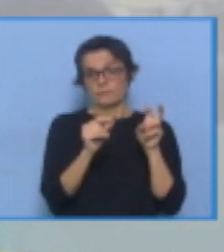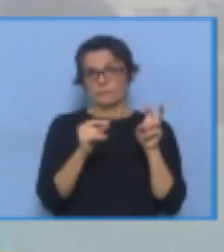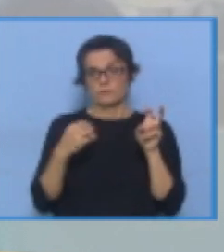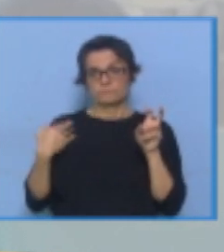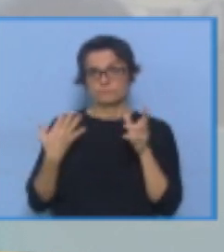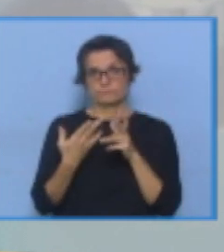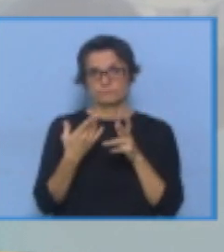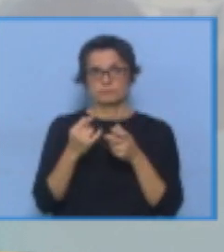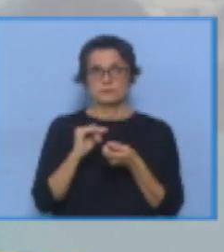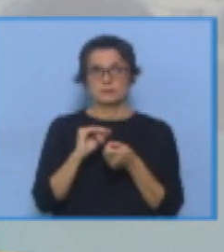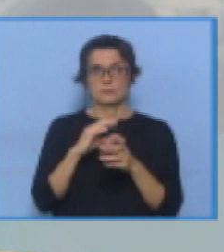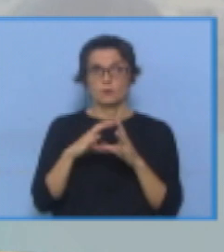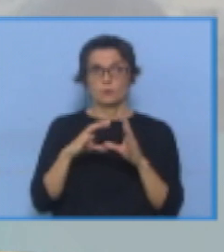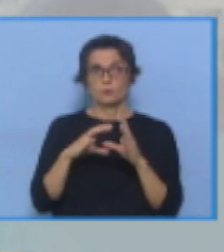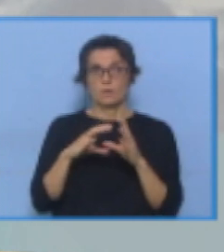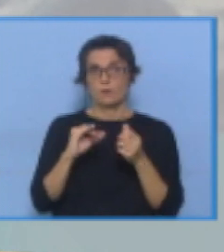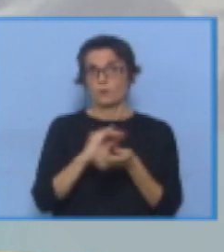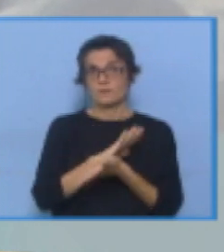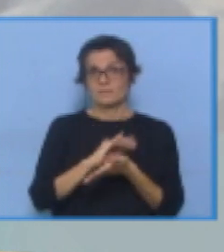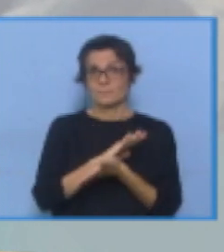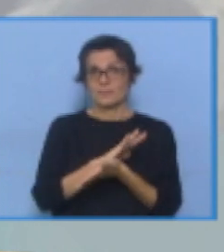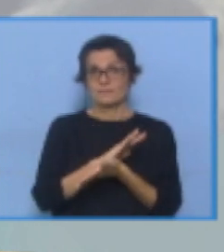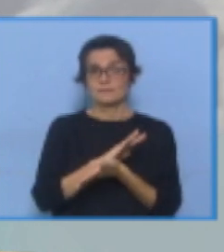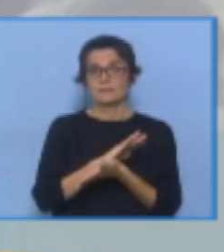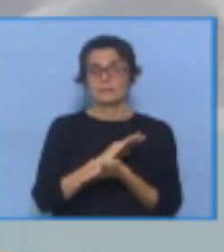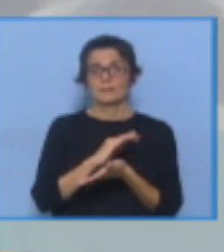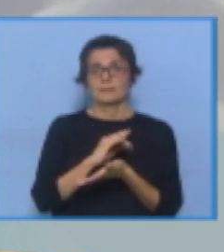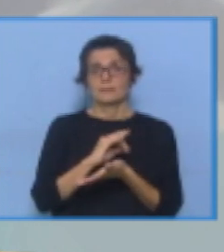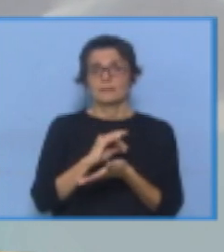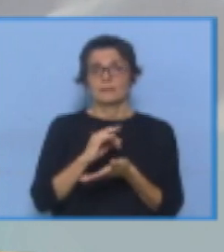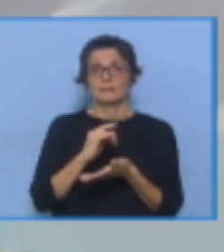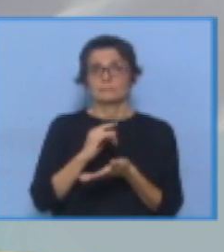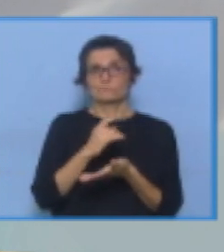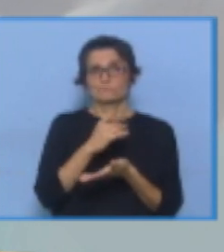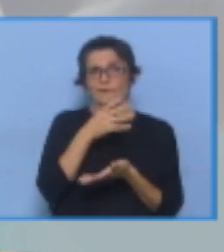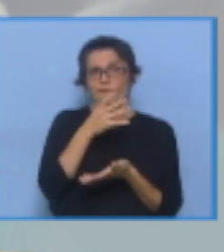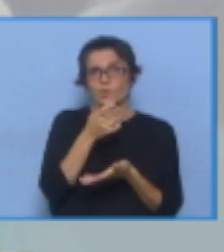comunicação social não tem sublinhado com tanta intensidade, andamos mais